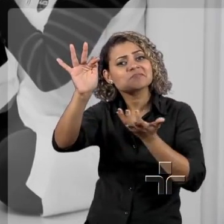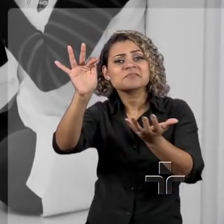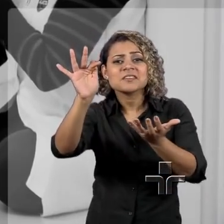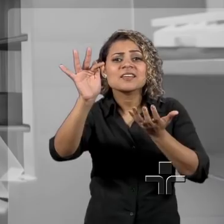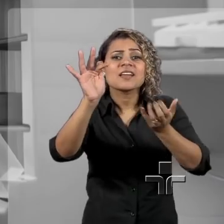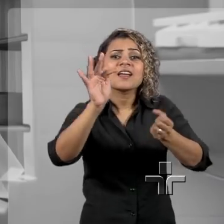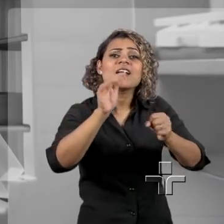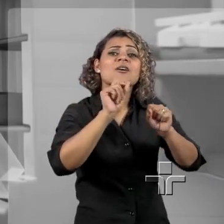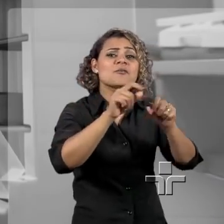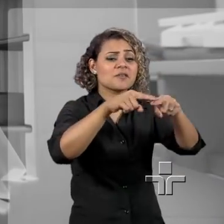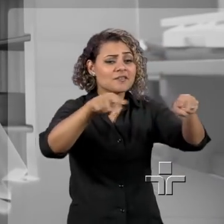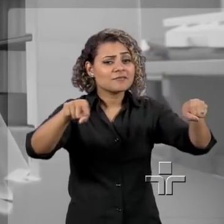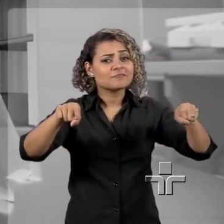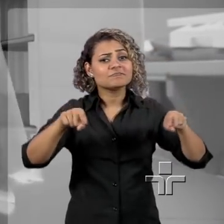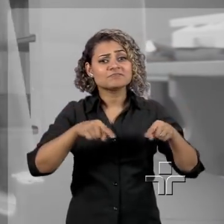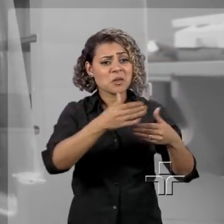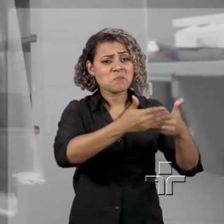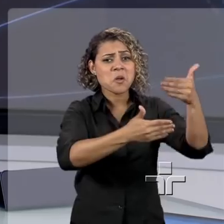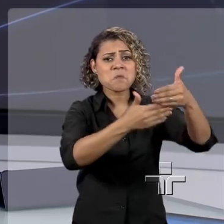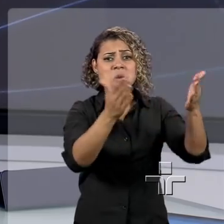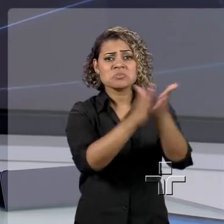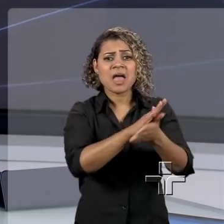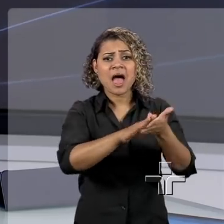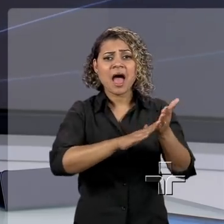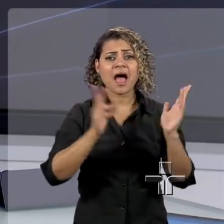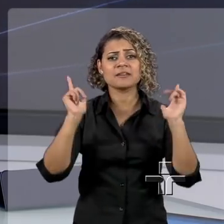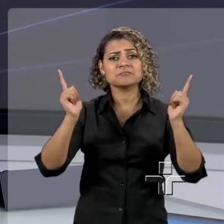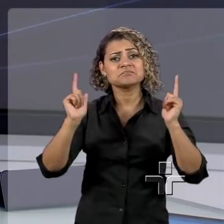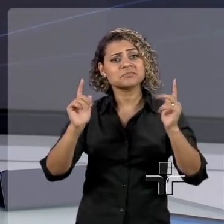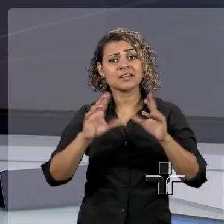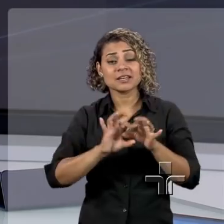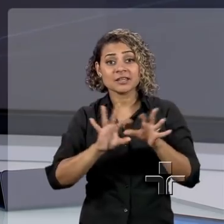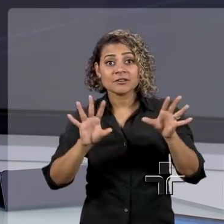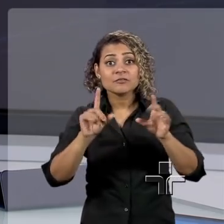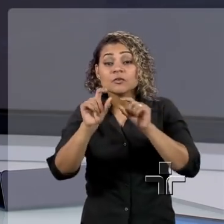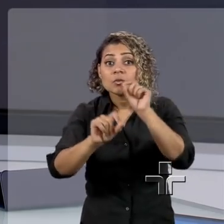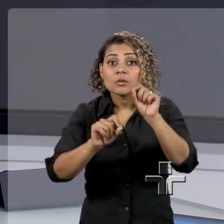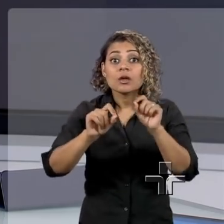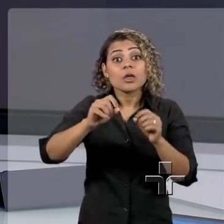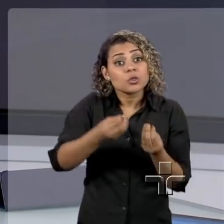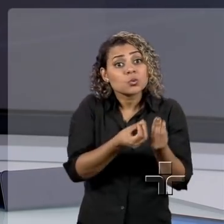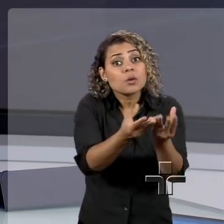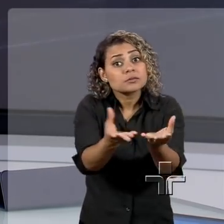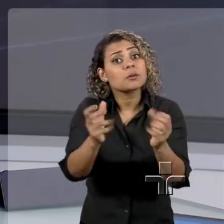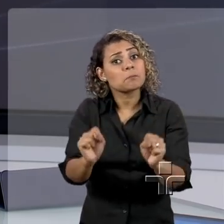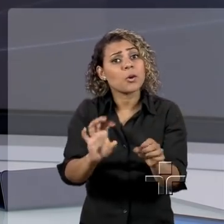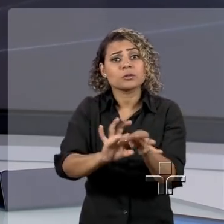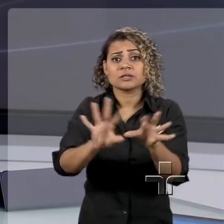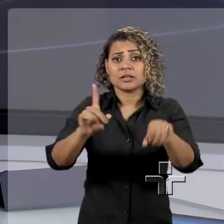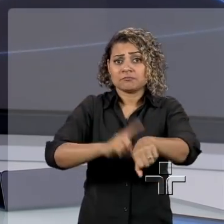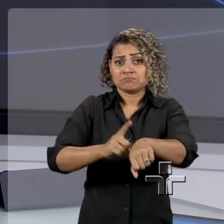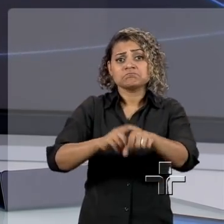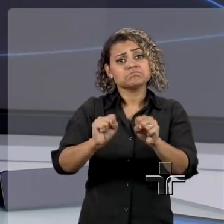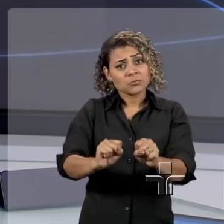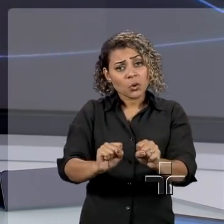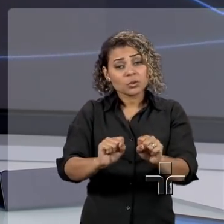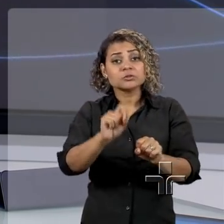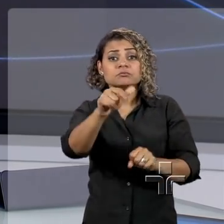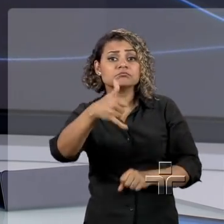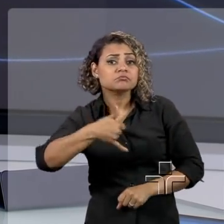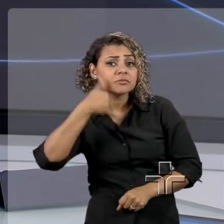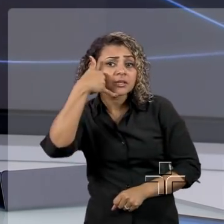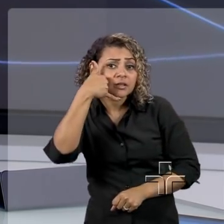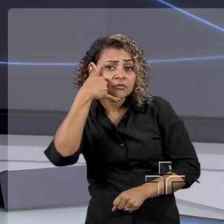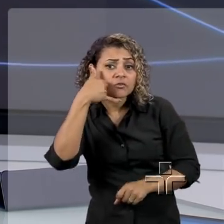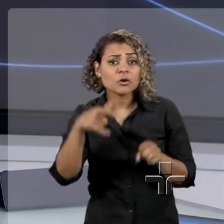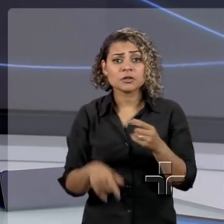um quintal sem muro. As doações já podem ser feitas e de diversas formas, como pelo telefone